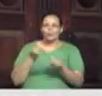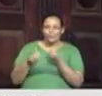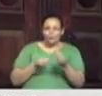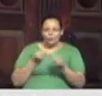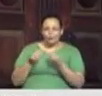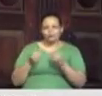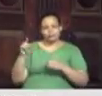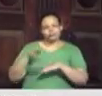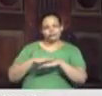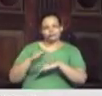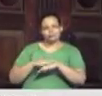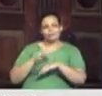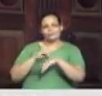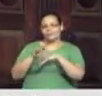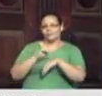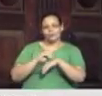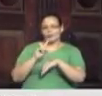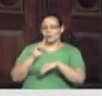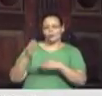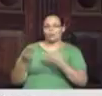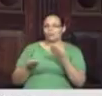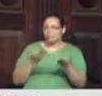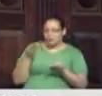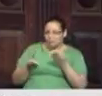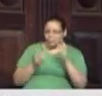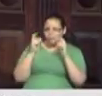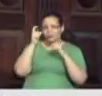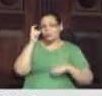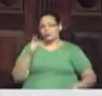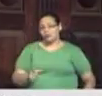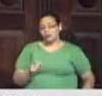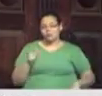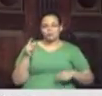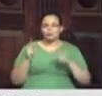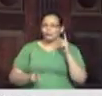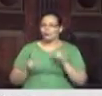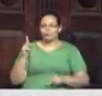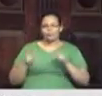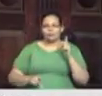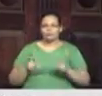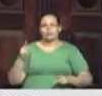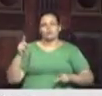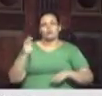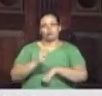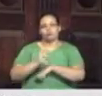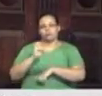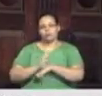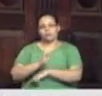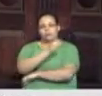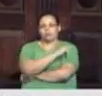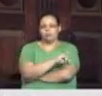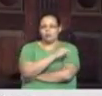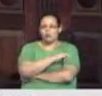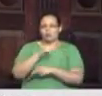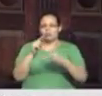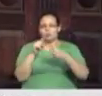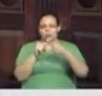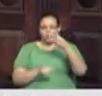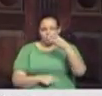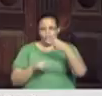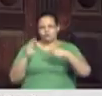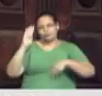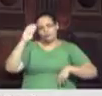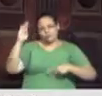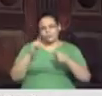havia sido encaminhada, não atende os interesses da população do Estado do Rio de Janeiro, por três motivos principais.